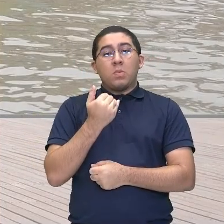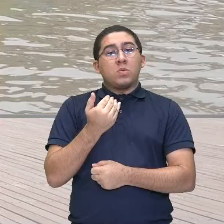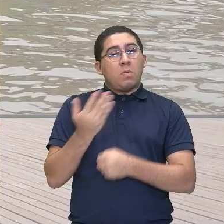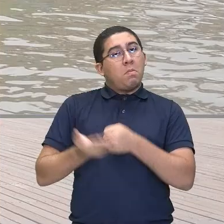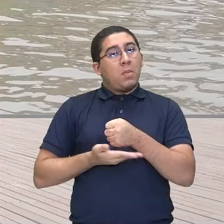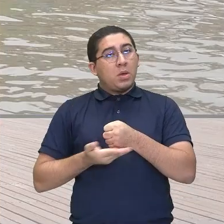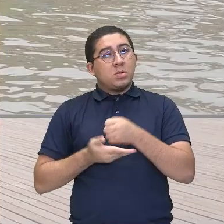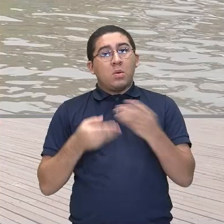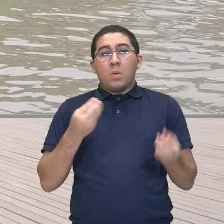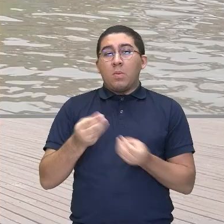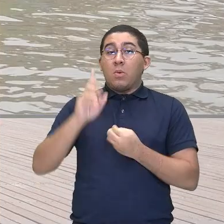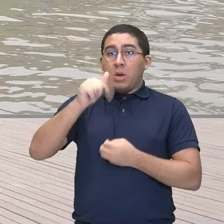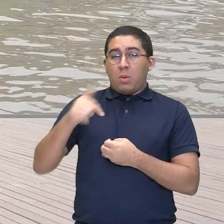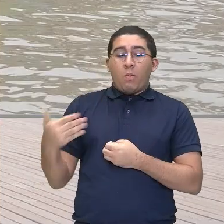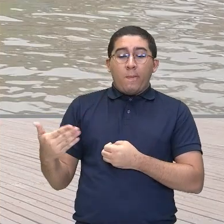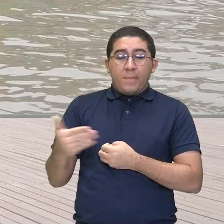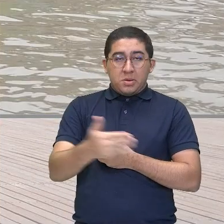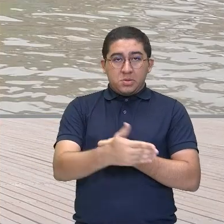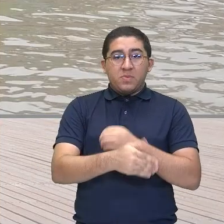básica é o peixe.